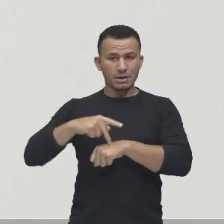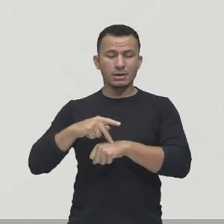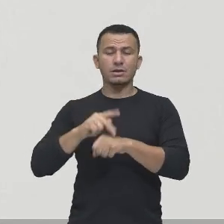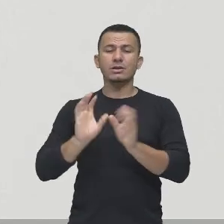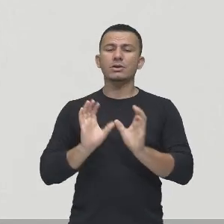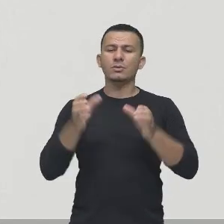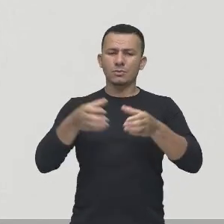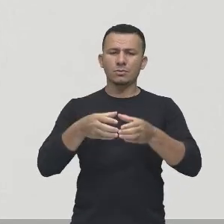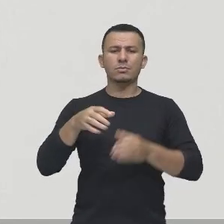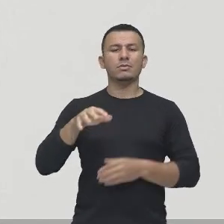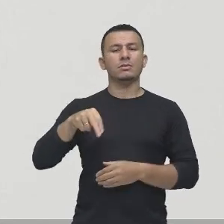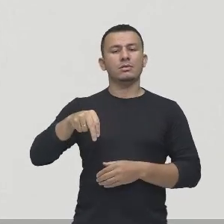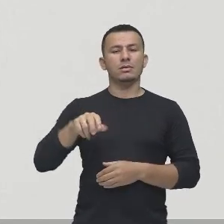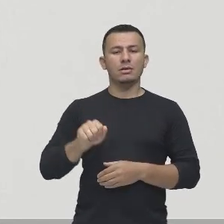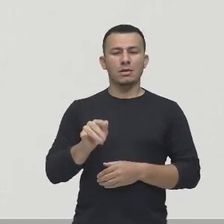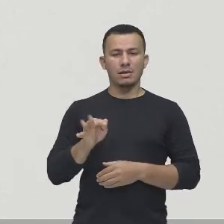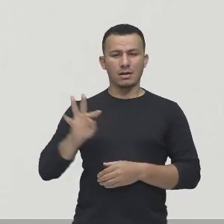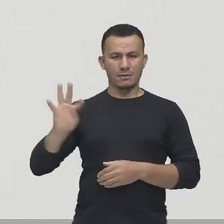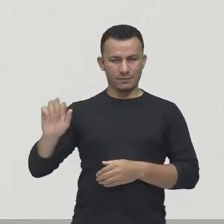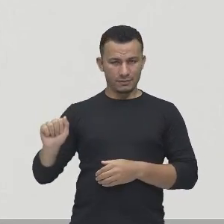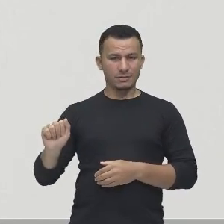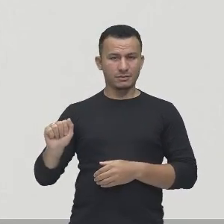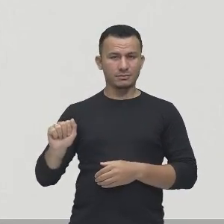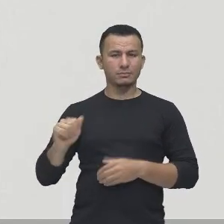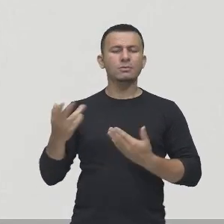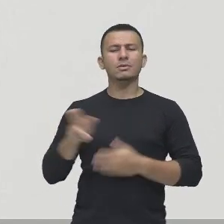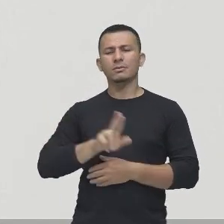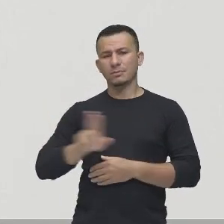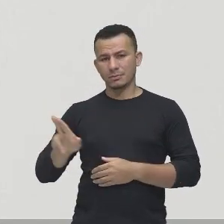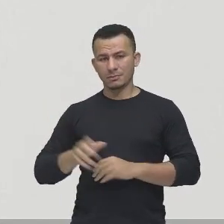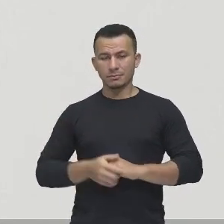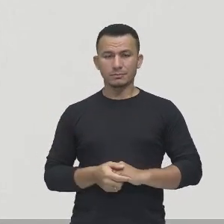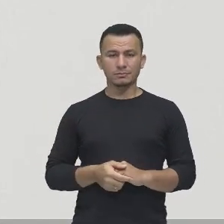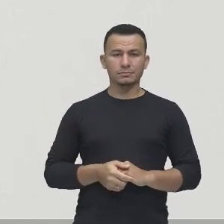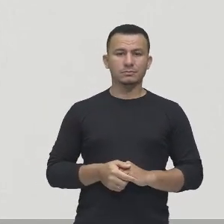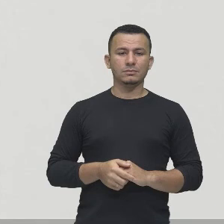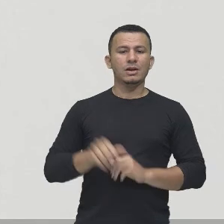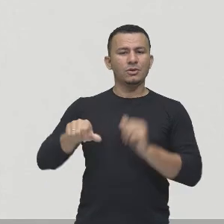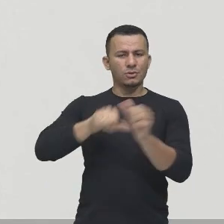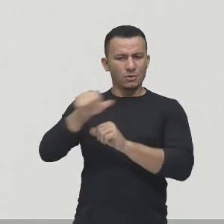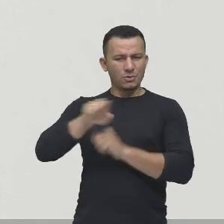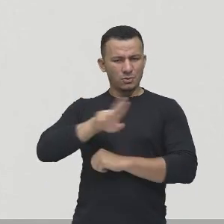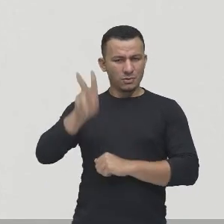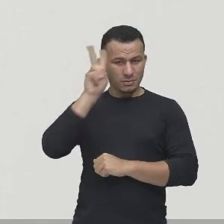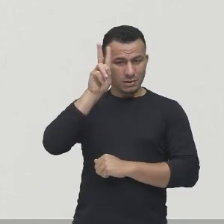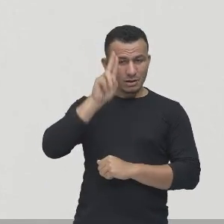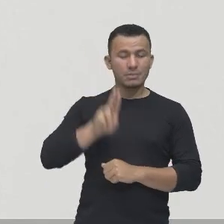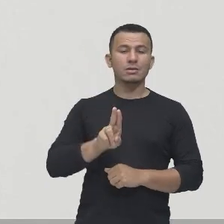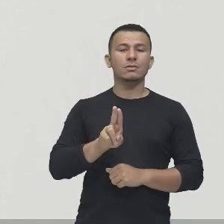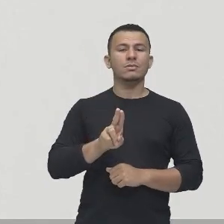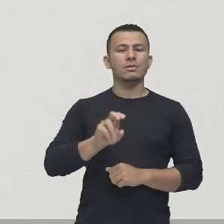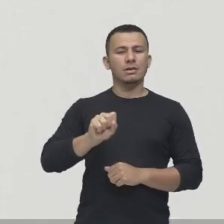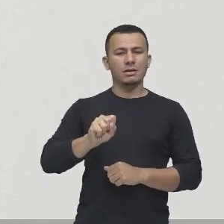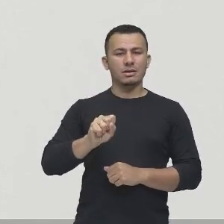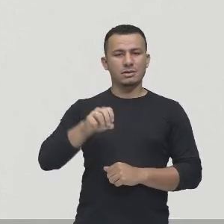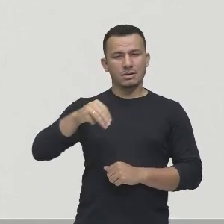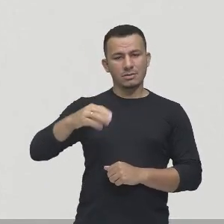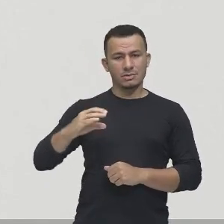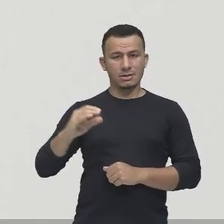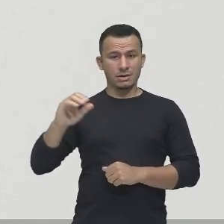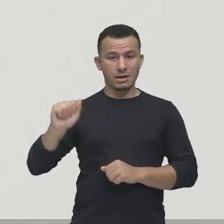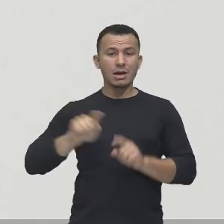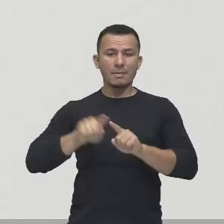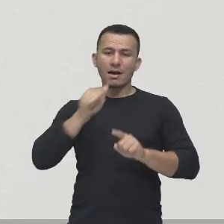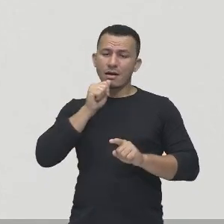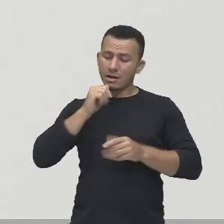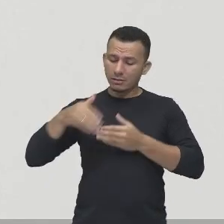do NAFTA, né, que mudou de nome, como a gente viu, né, virou ali o USMCA, mas como a gente sabe está em